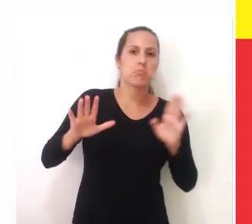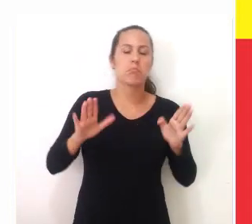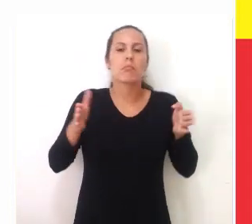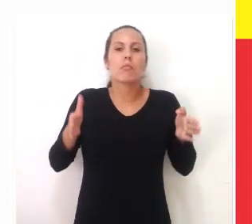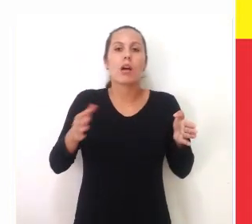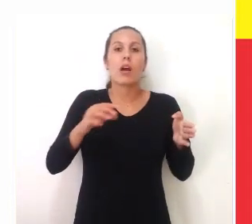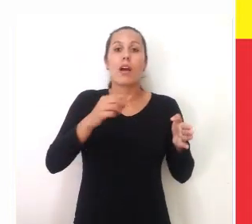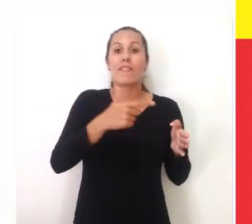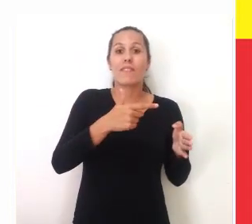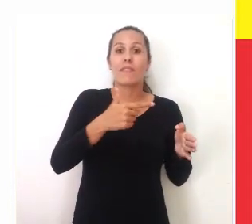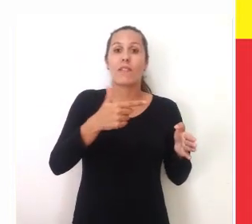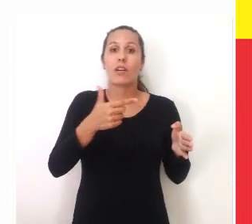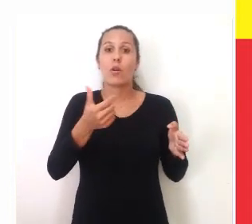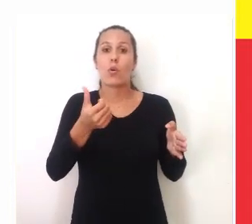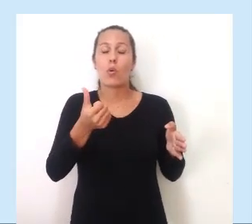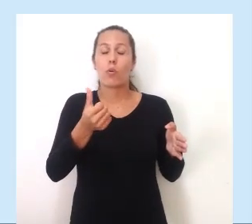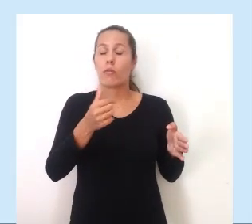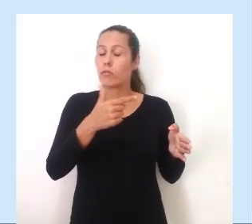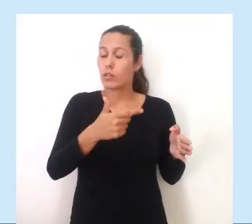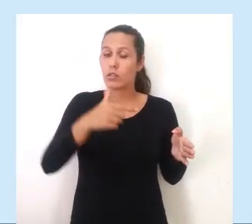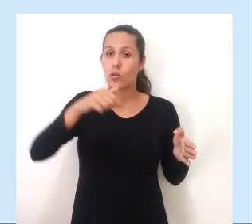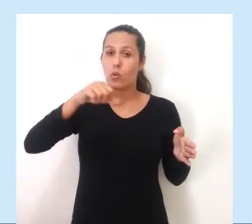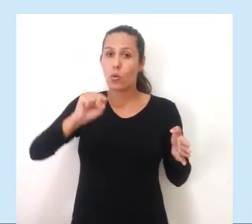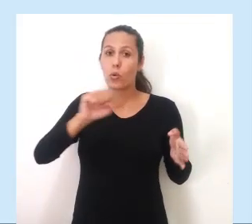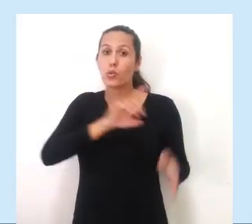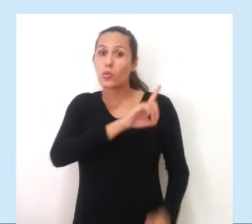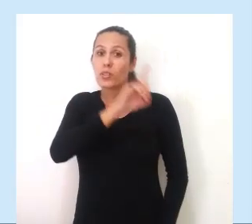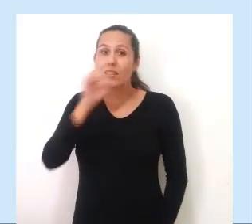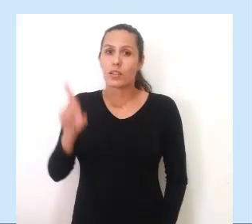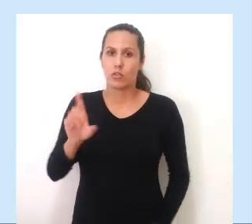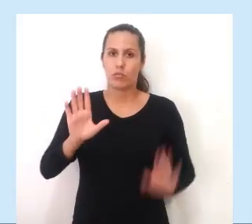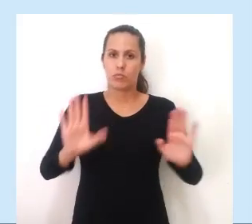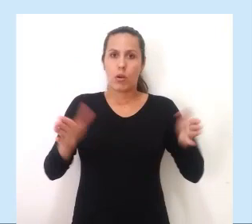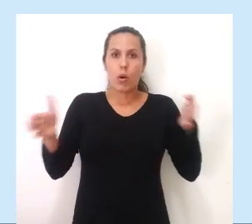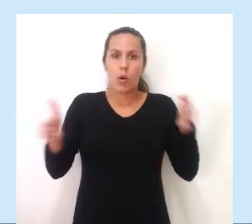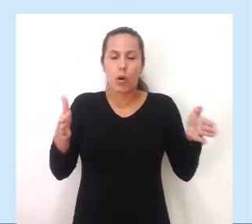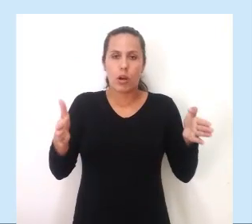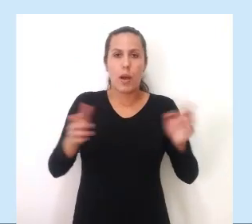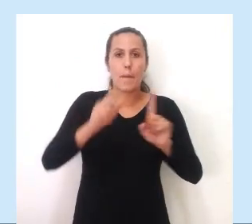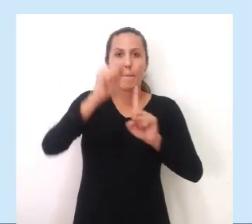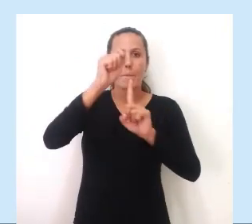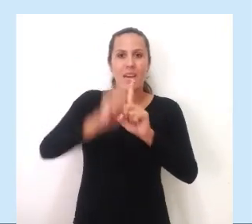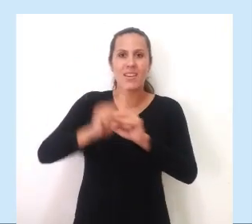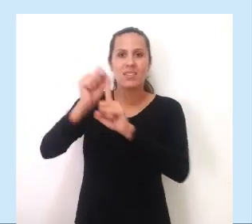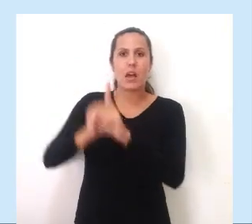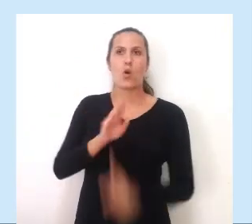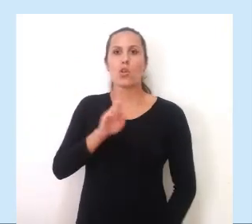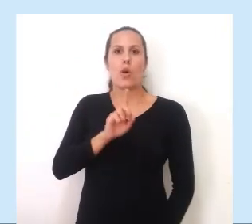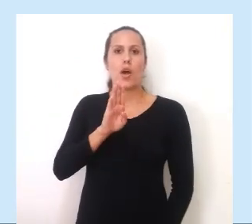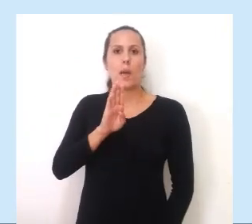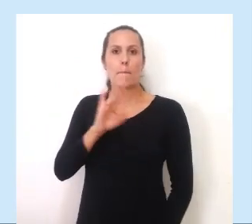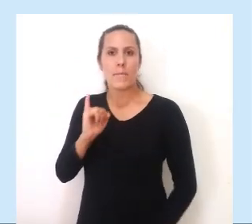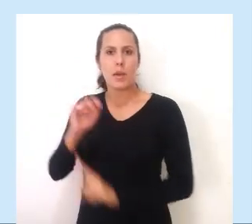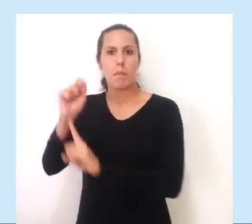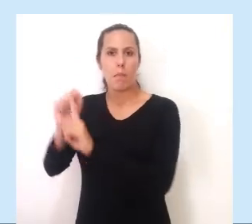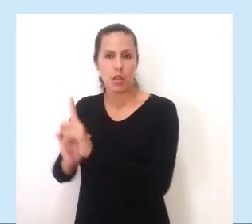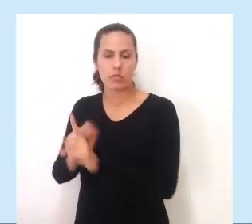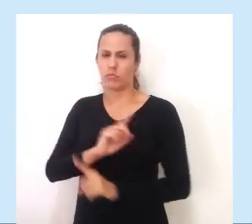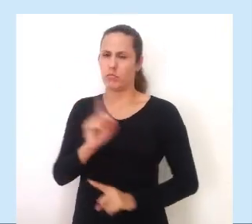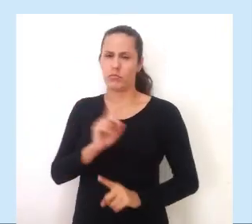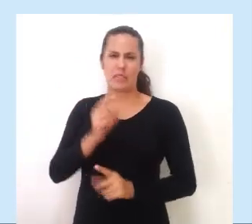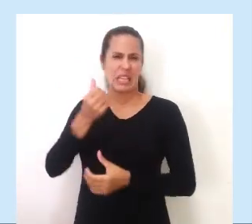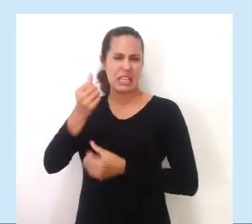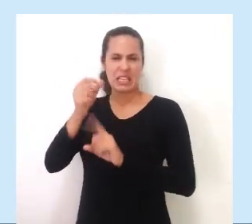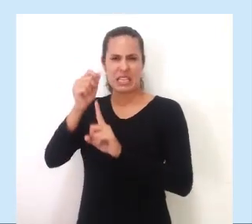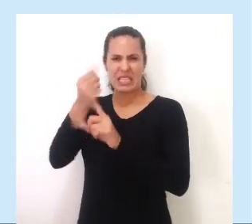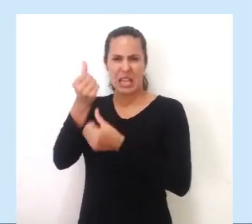média de 28 dias. Olha só, o ciclo é menstrual, é mensal. Ele não é